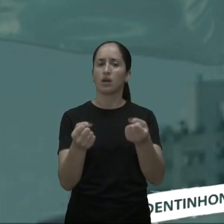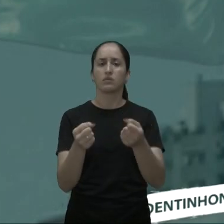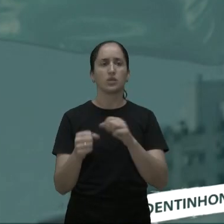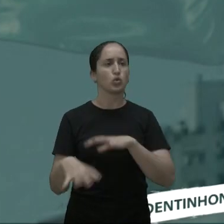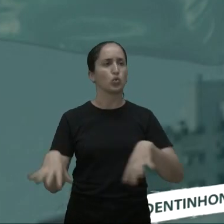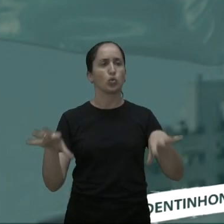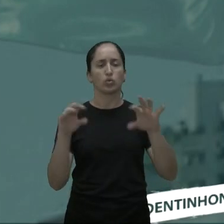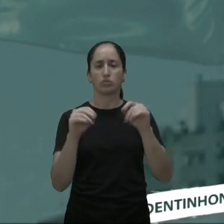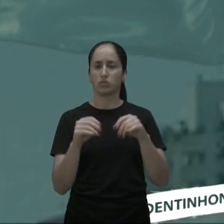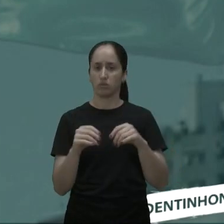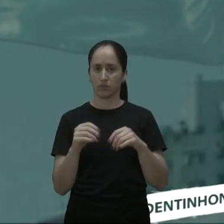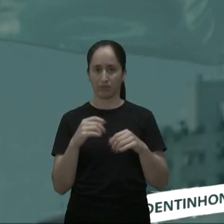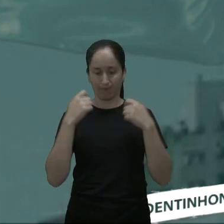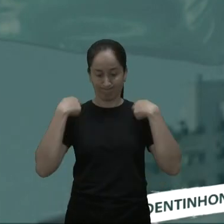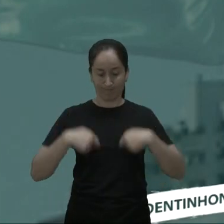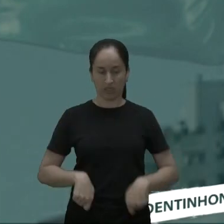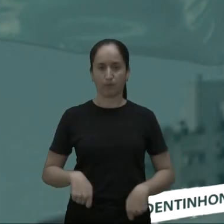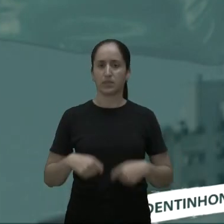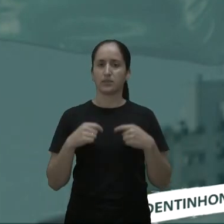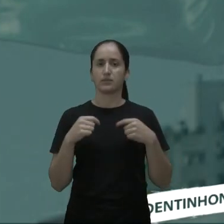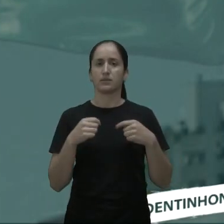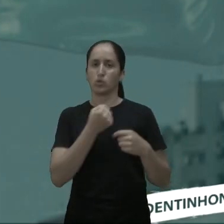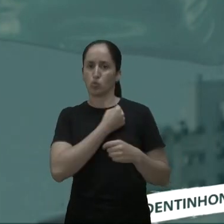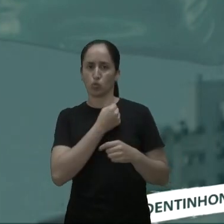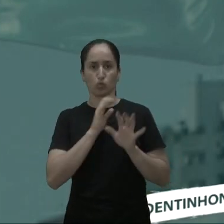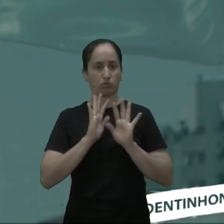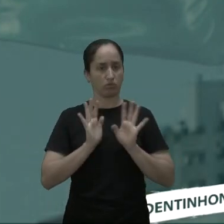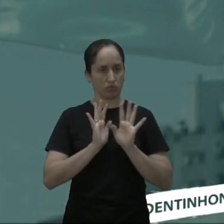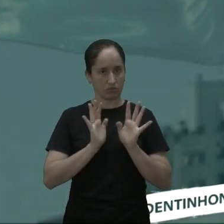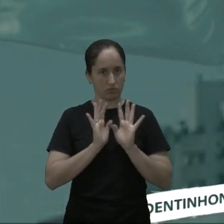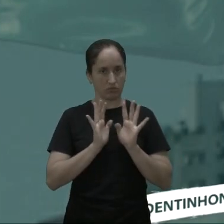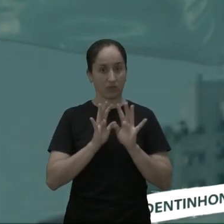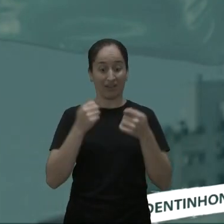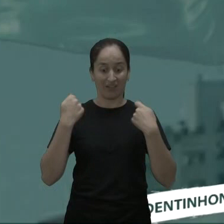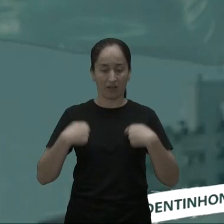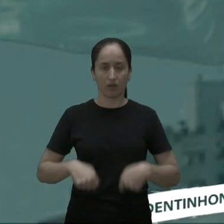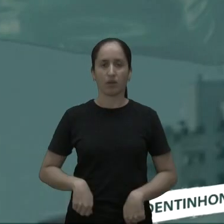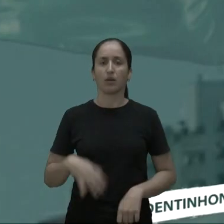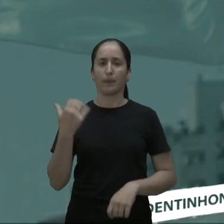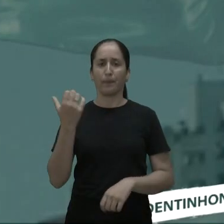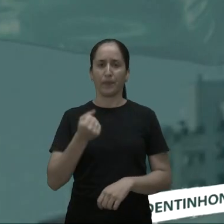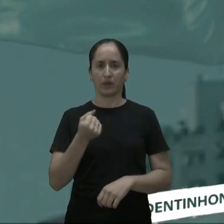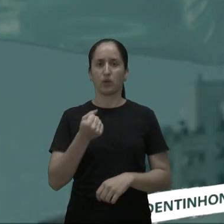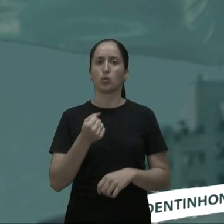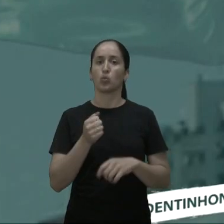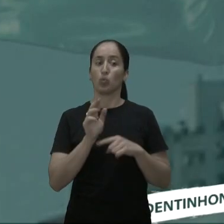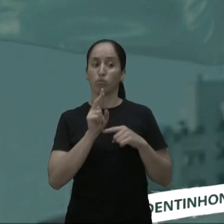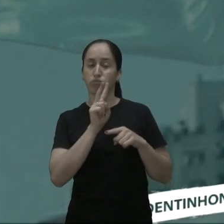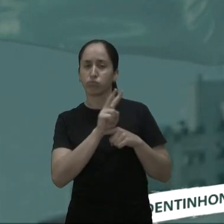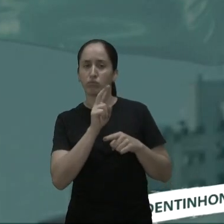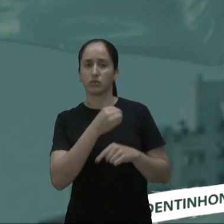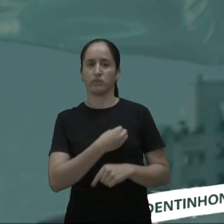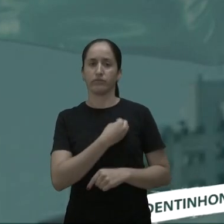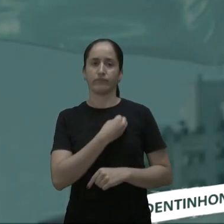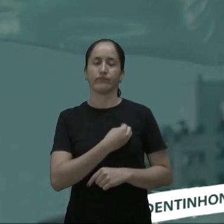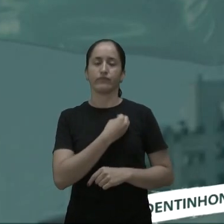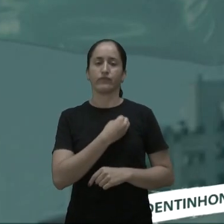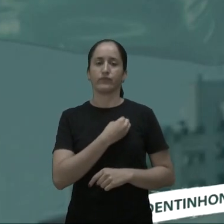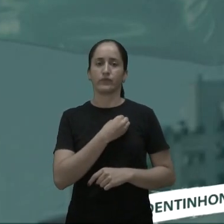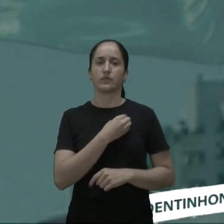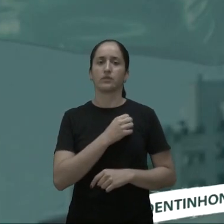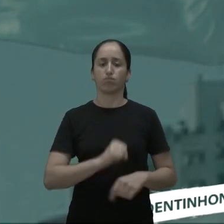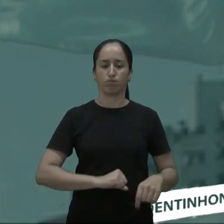nenhum partido. O nosso partido é pela vida, contra o aborto. Então nós vamos fazer um